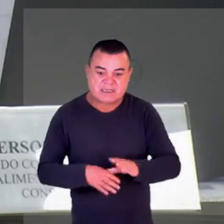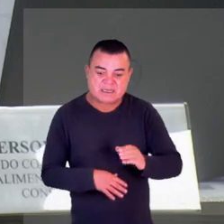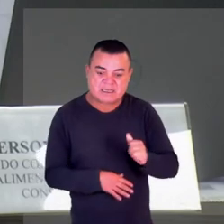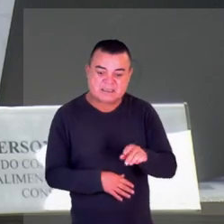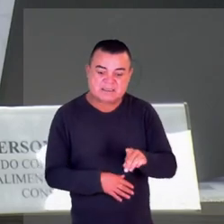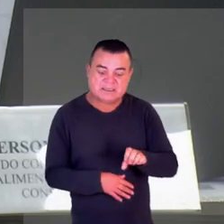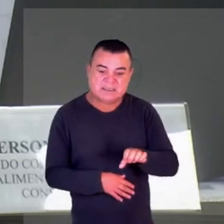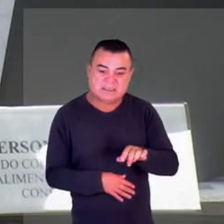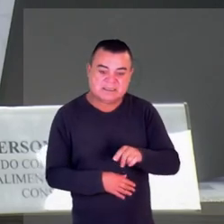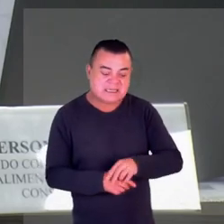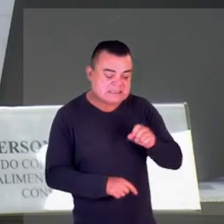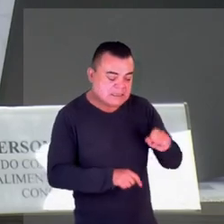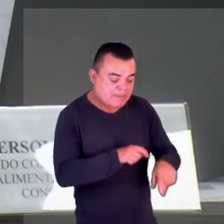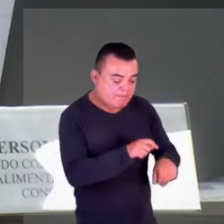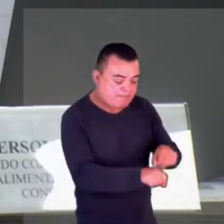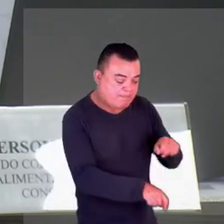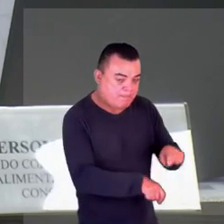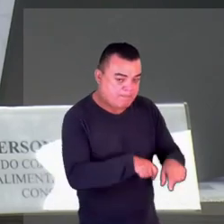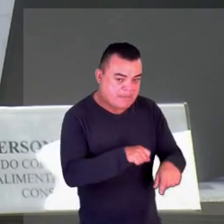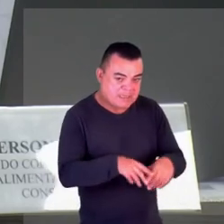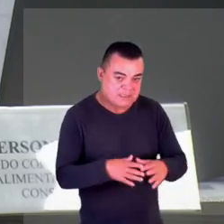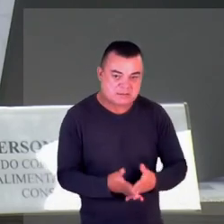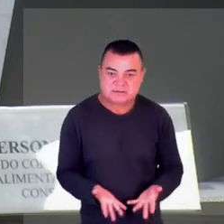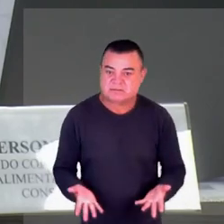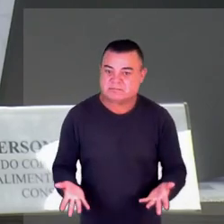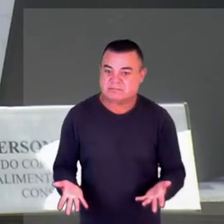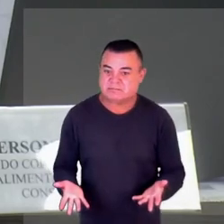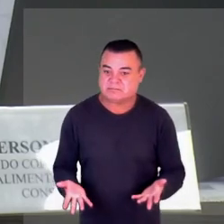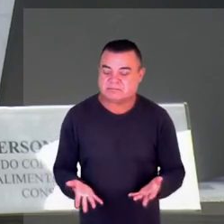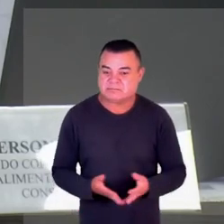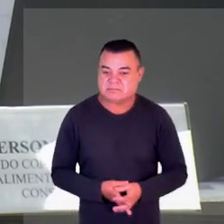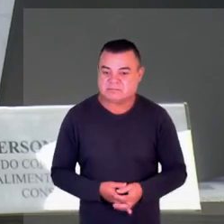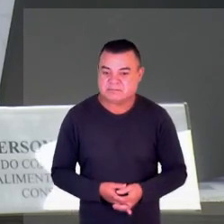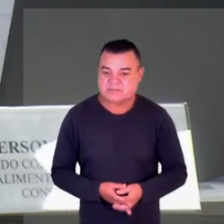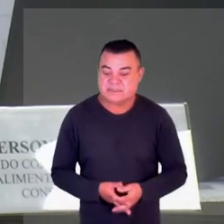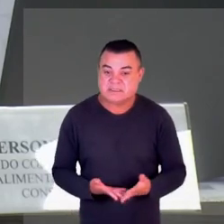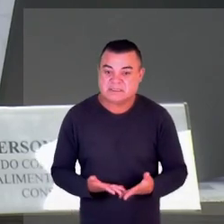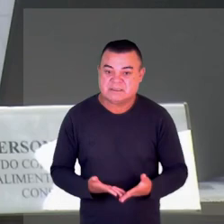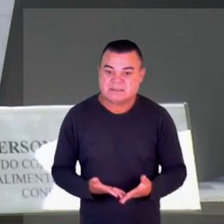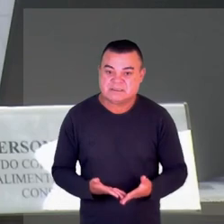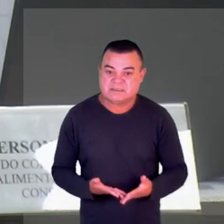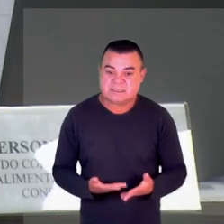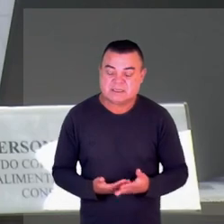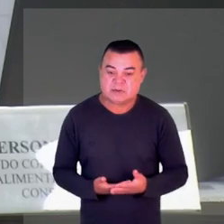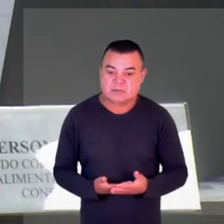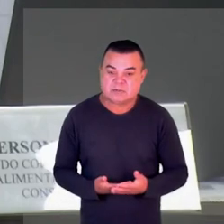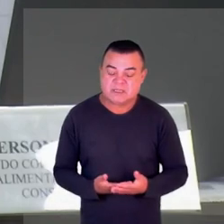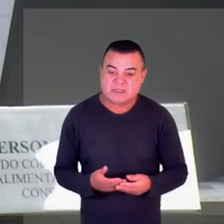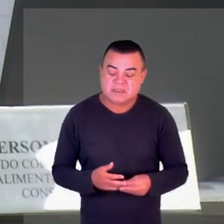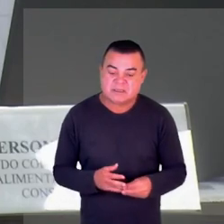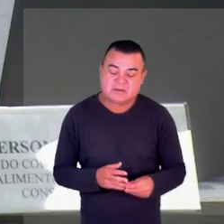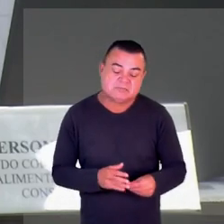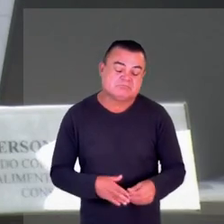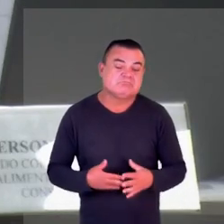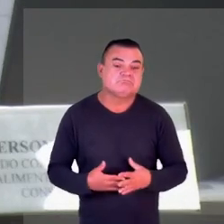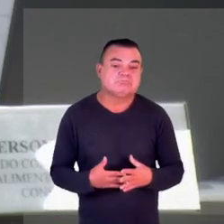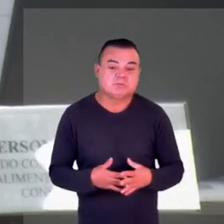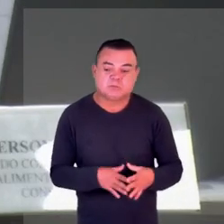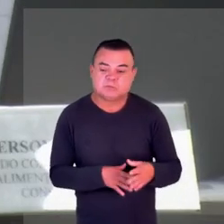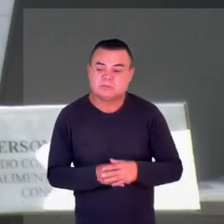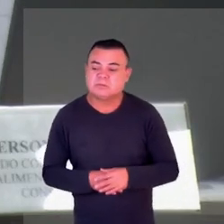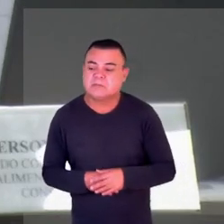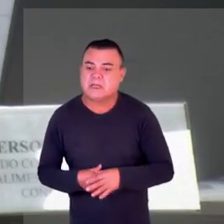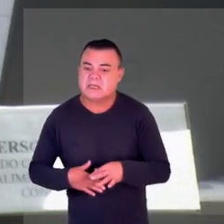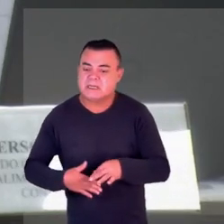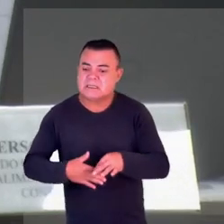a né É tudo é tudo então assim uma uma paste orização da alimentação cada